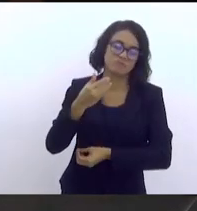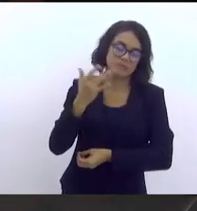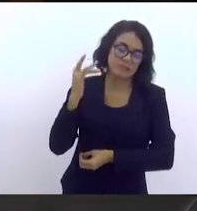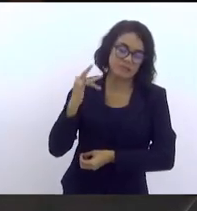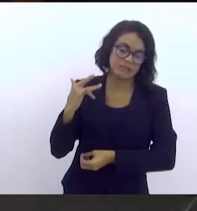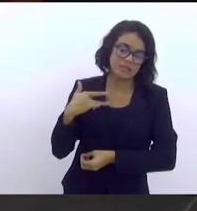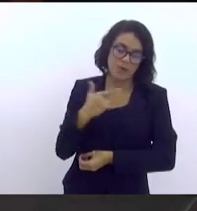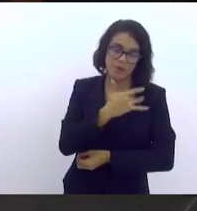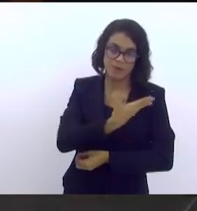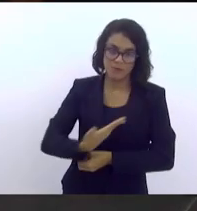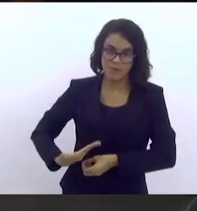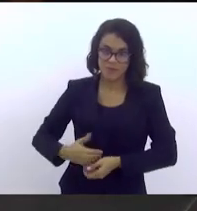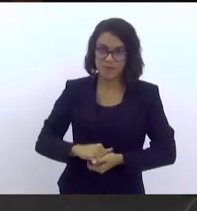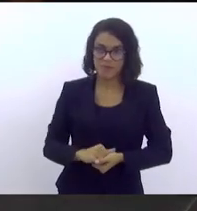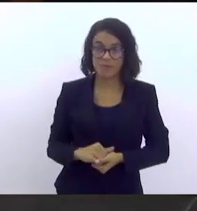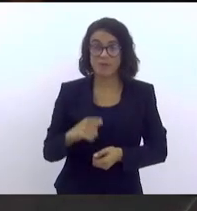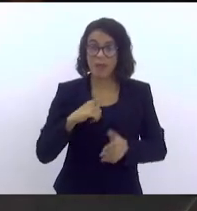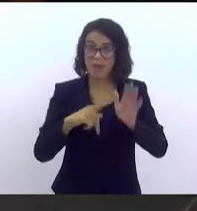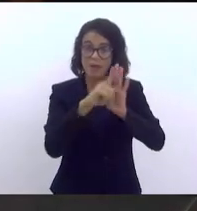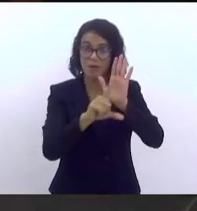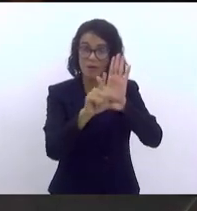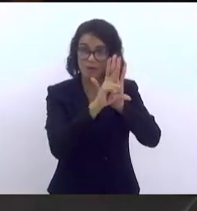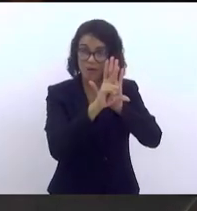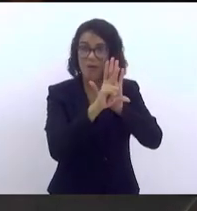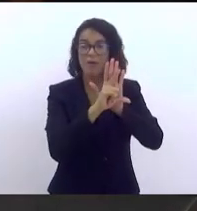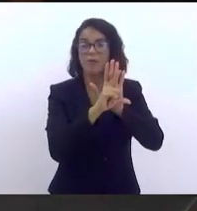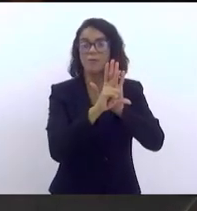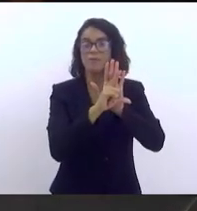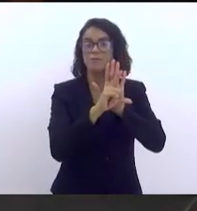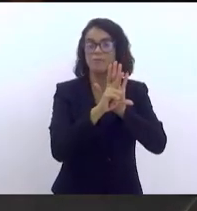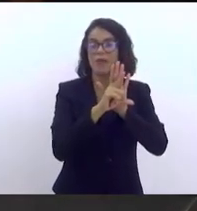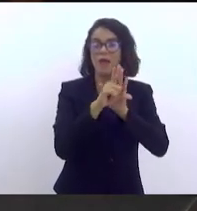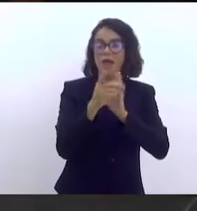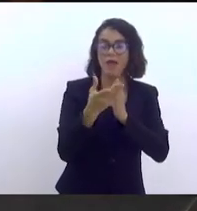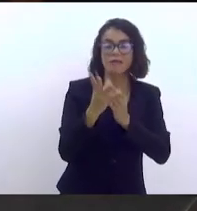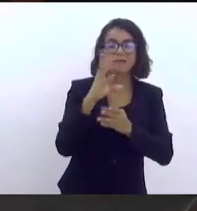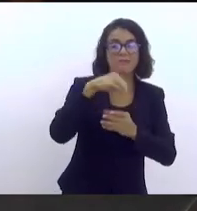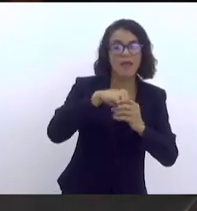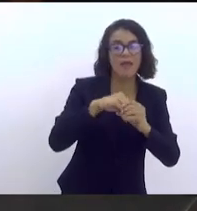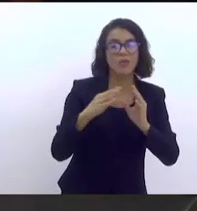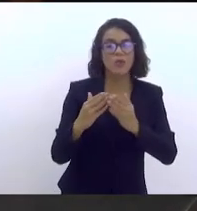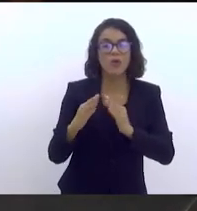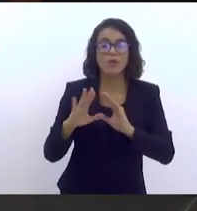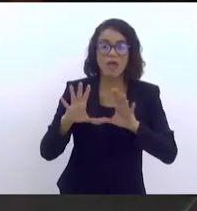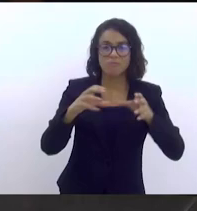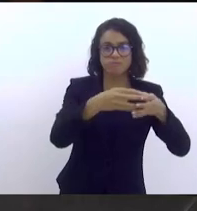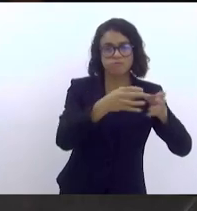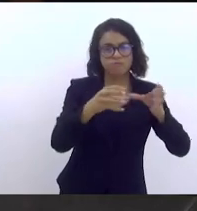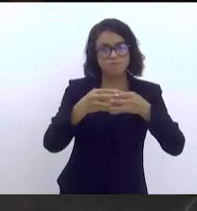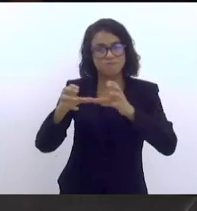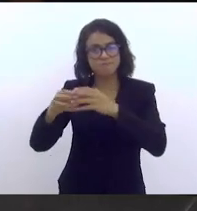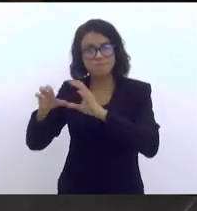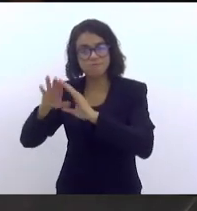PL política nacional de atenção psicossocial nas comunidades escolares